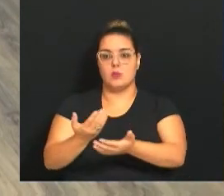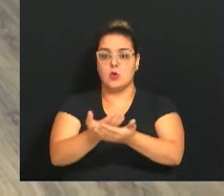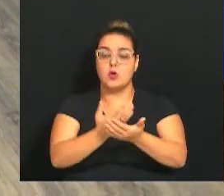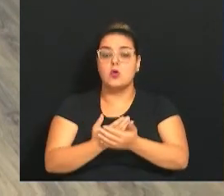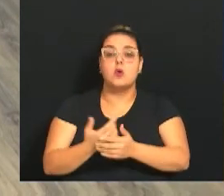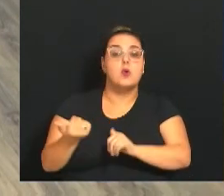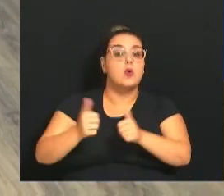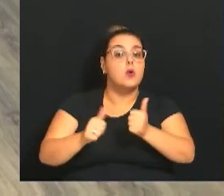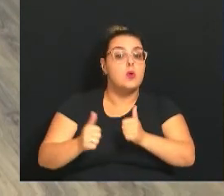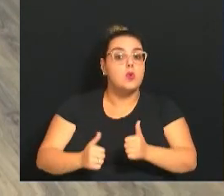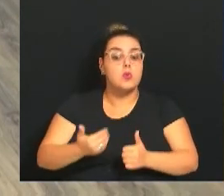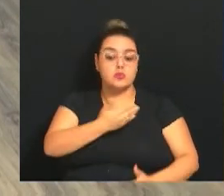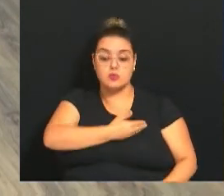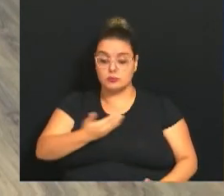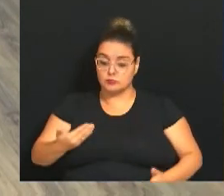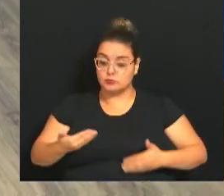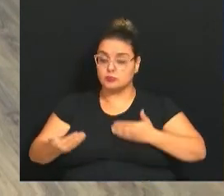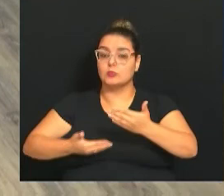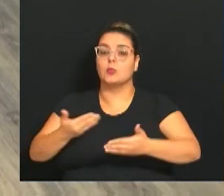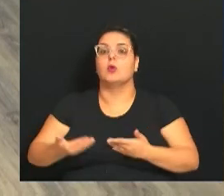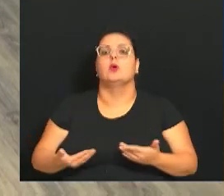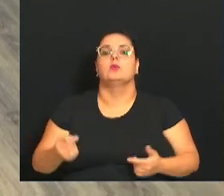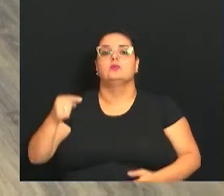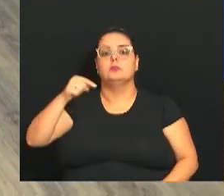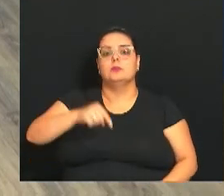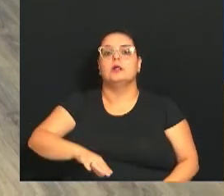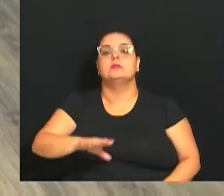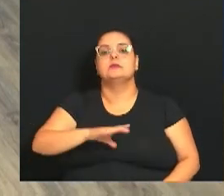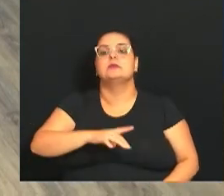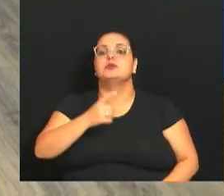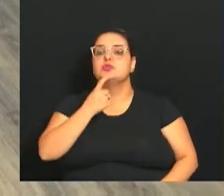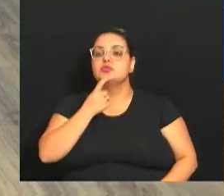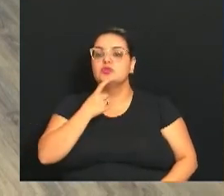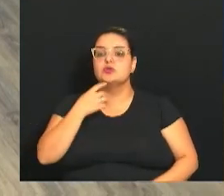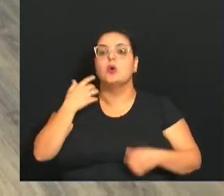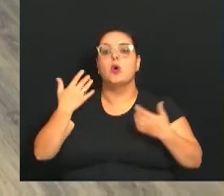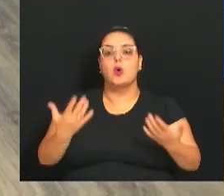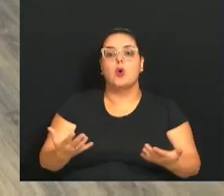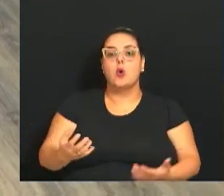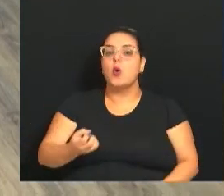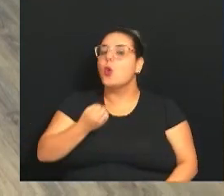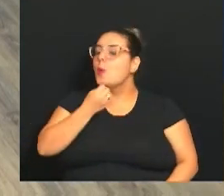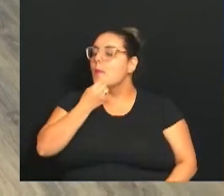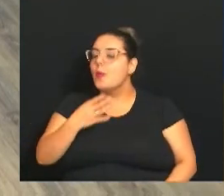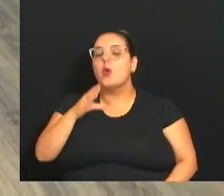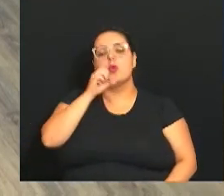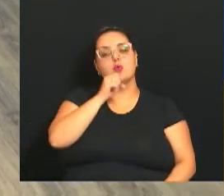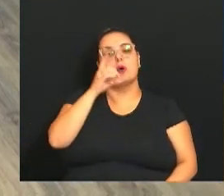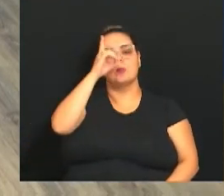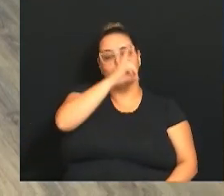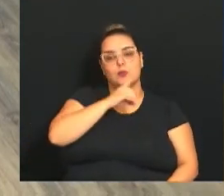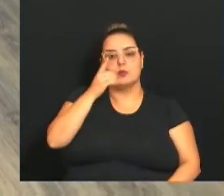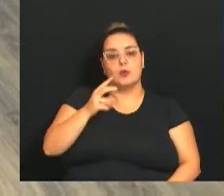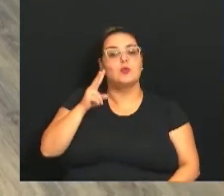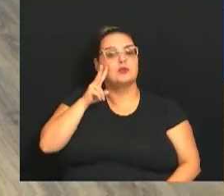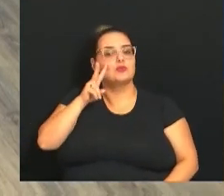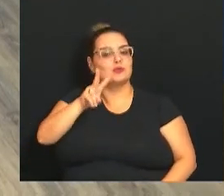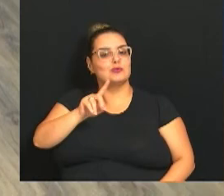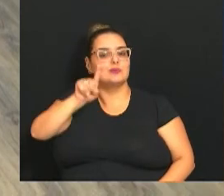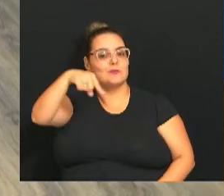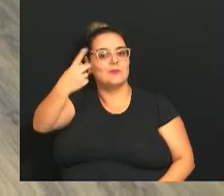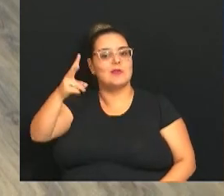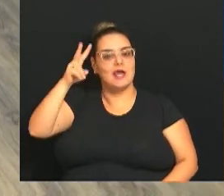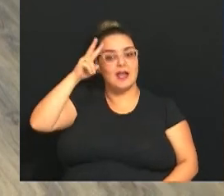aí do funcionalismo público para o município de Campinas. Ótimo fim de semana e nos vemos na